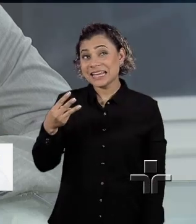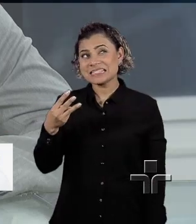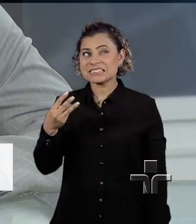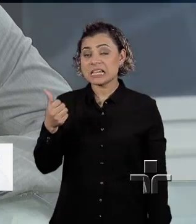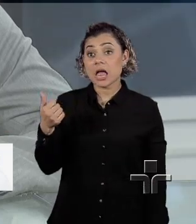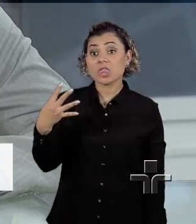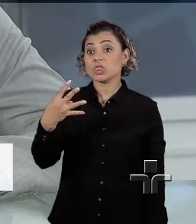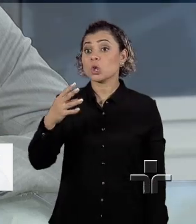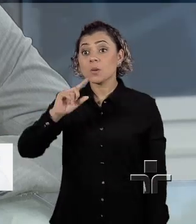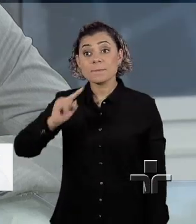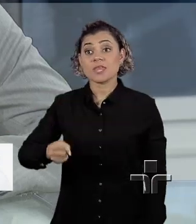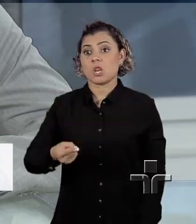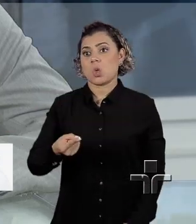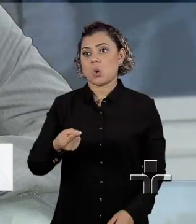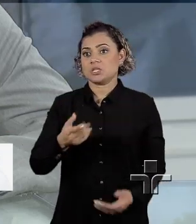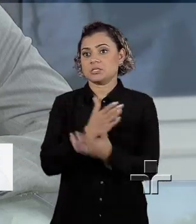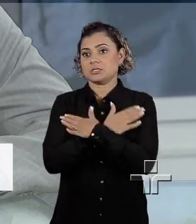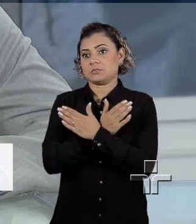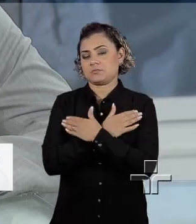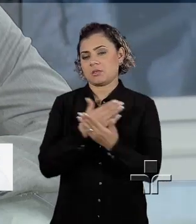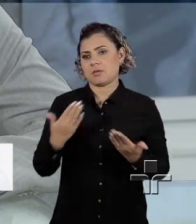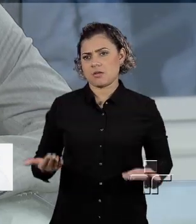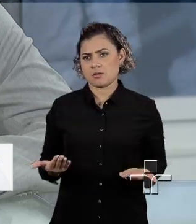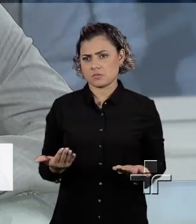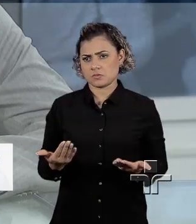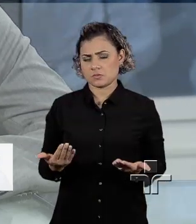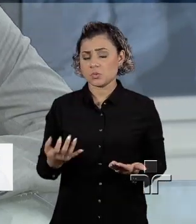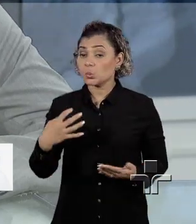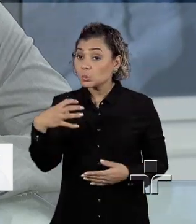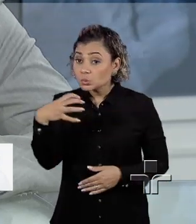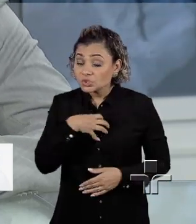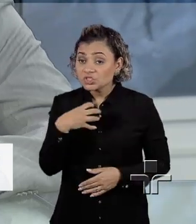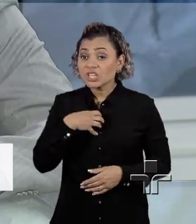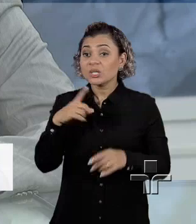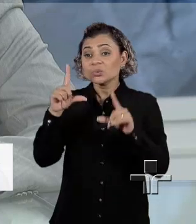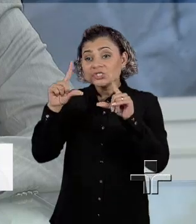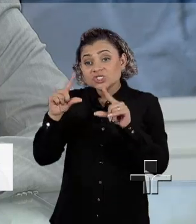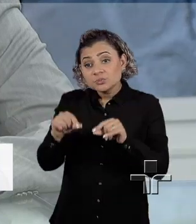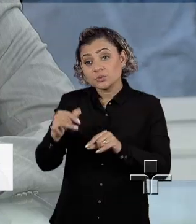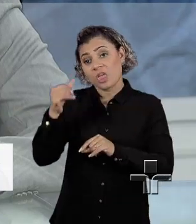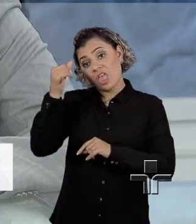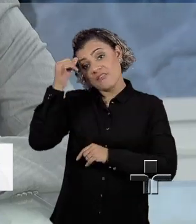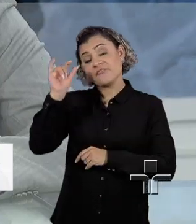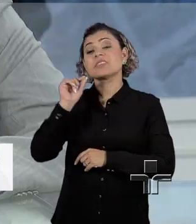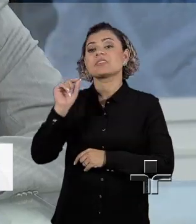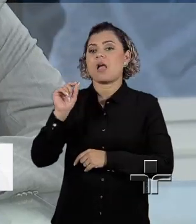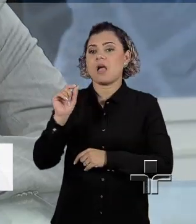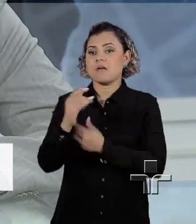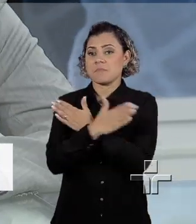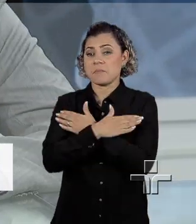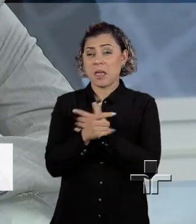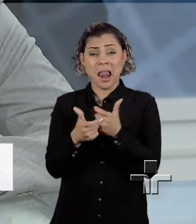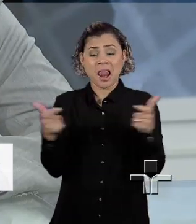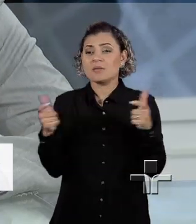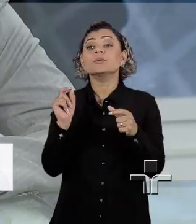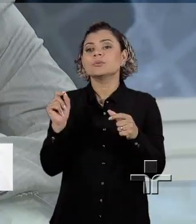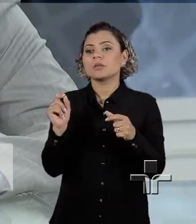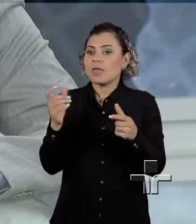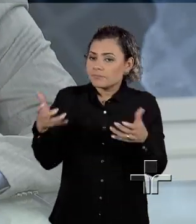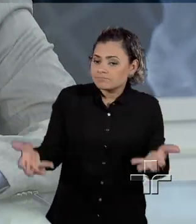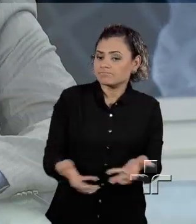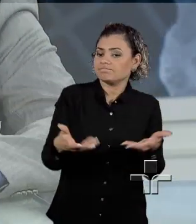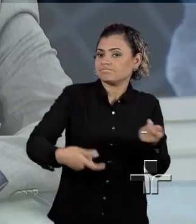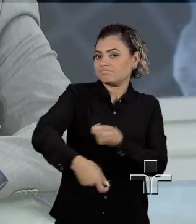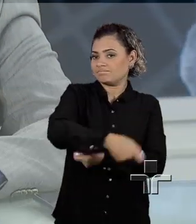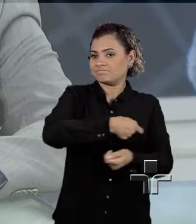de desempregados. E uma maneira, vamos dizer, de amenizar, atenuar essa questão, é fomentando o empreendedorismo a partir